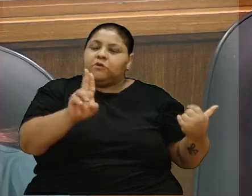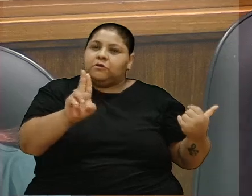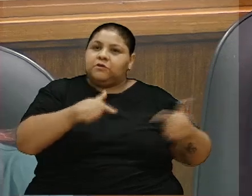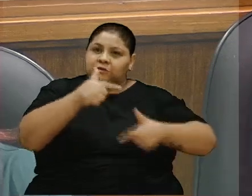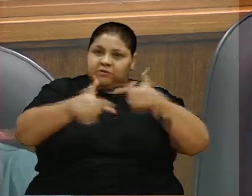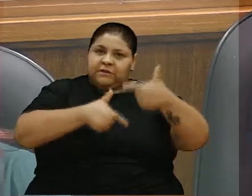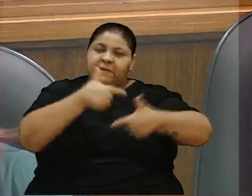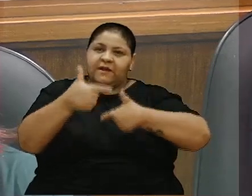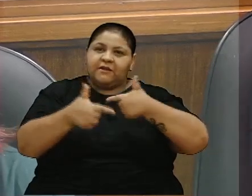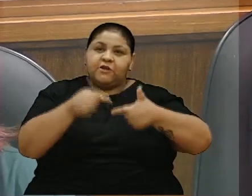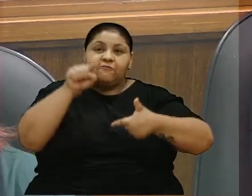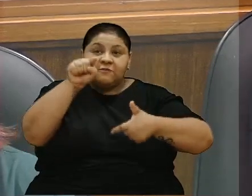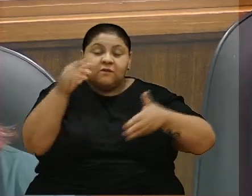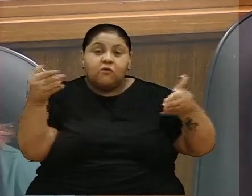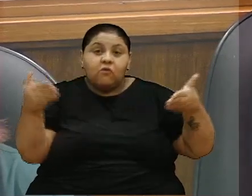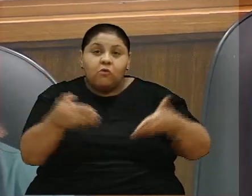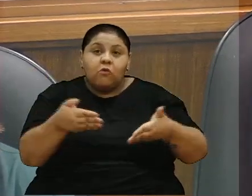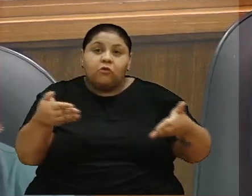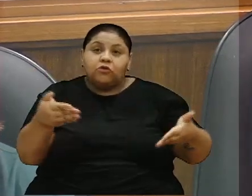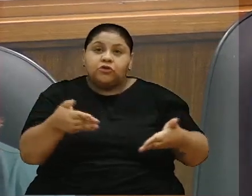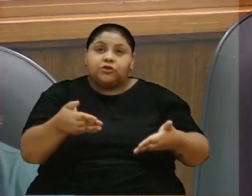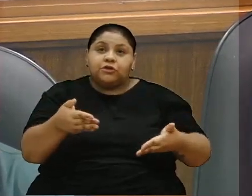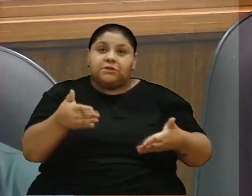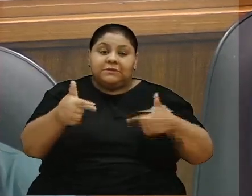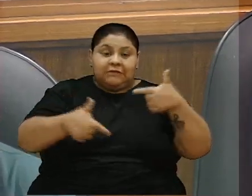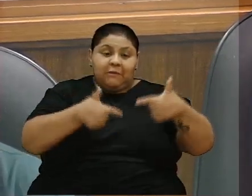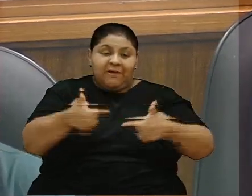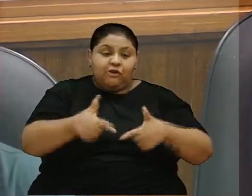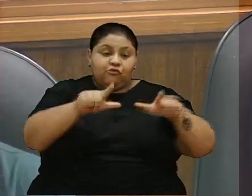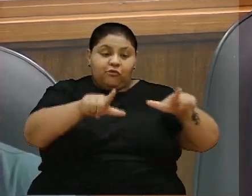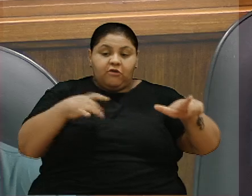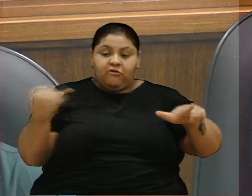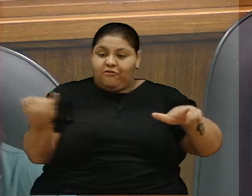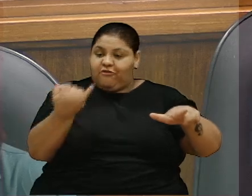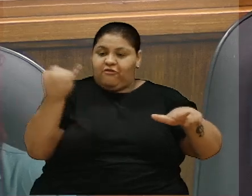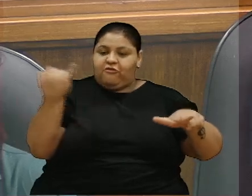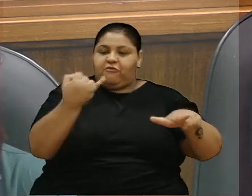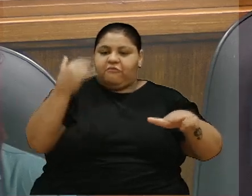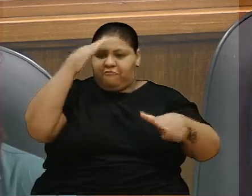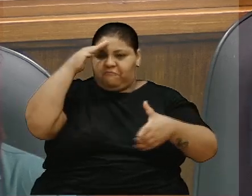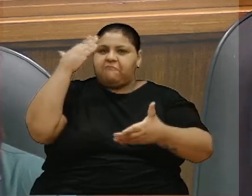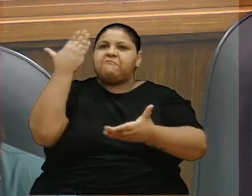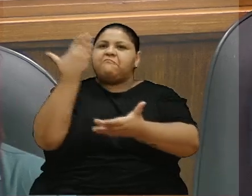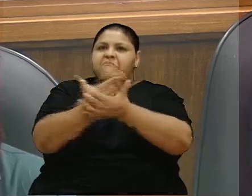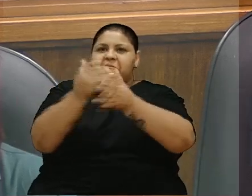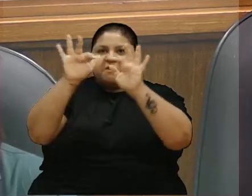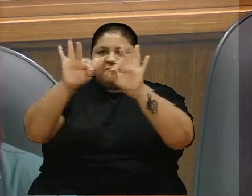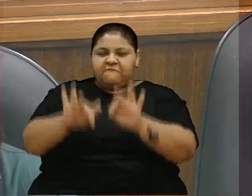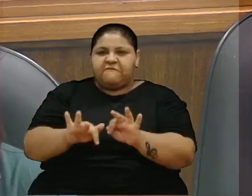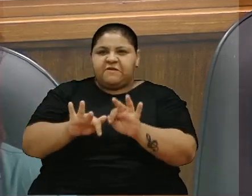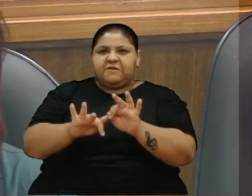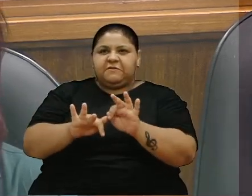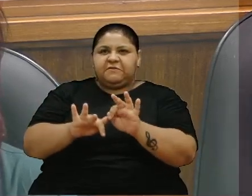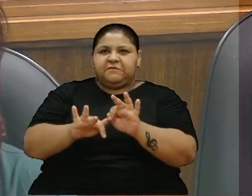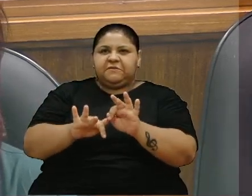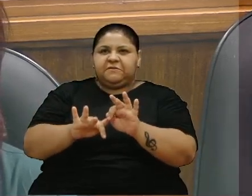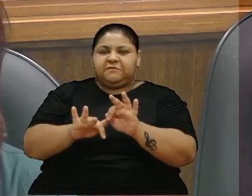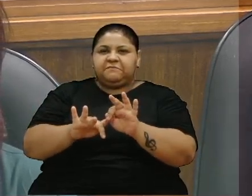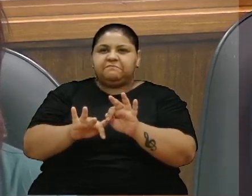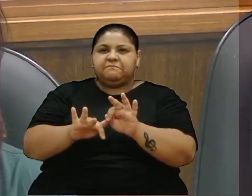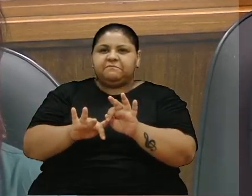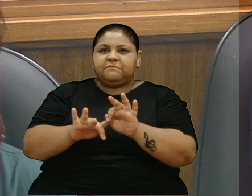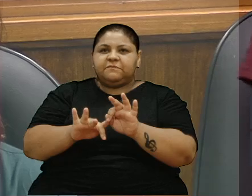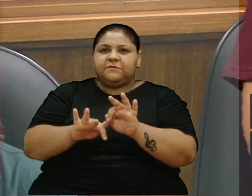e você estar aí em um espaço tão importante, com toda certeza, vem para quebrar esses tabus. Também gostaria de fazer um voto